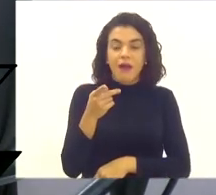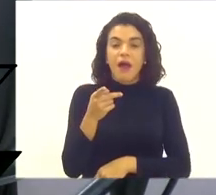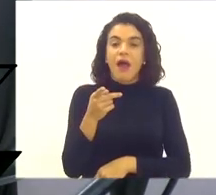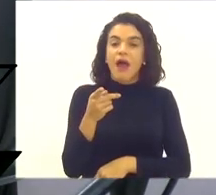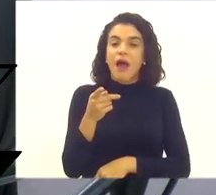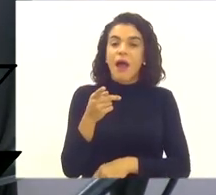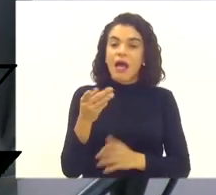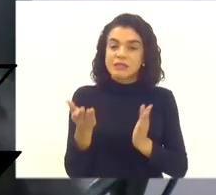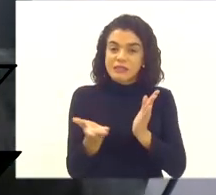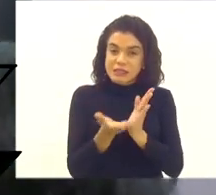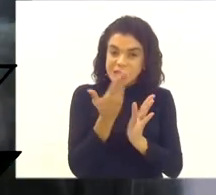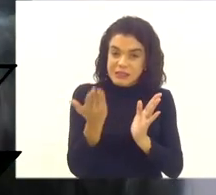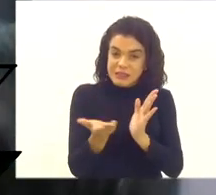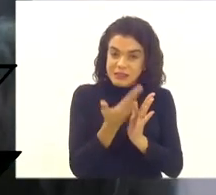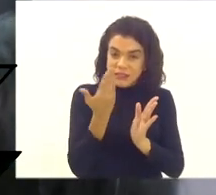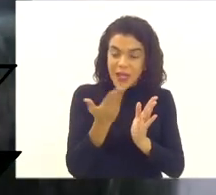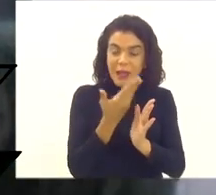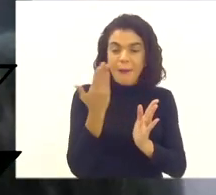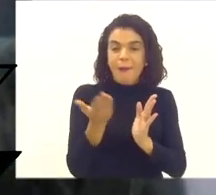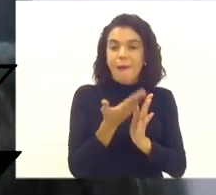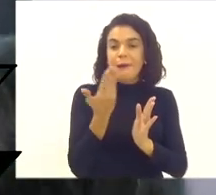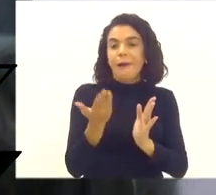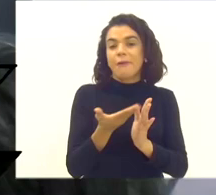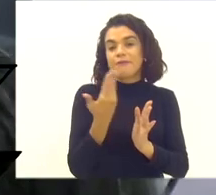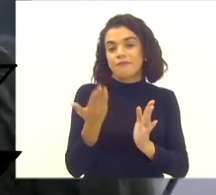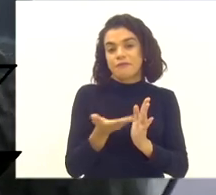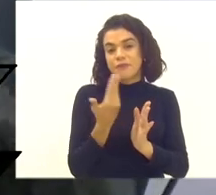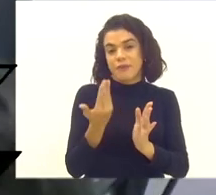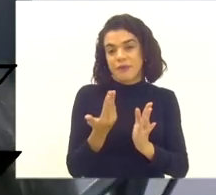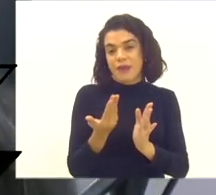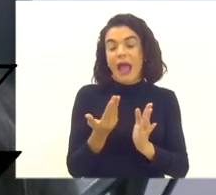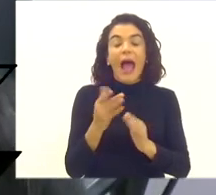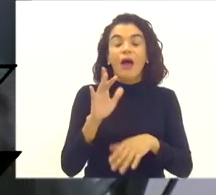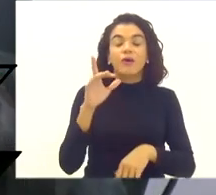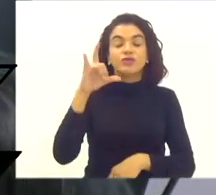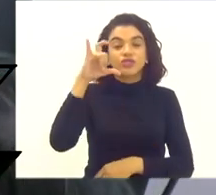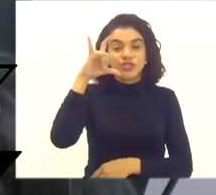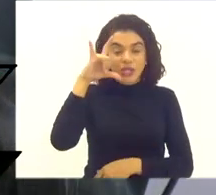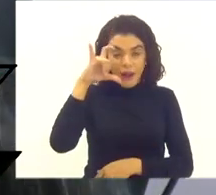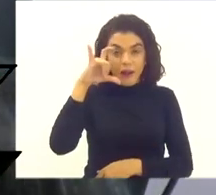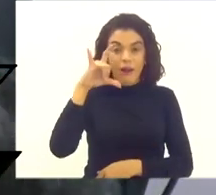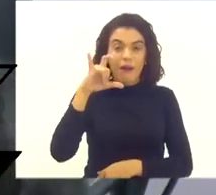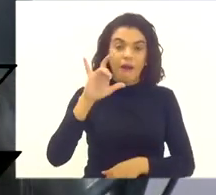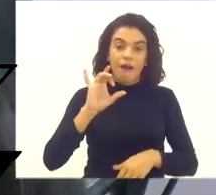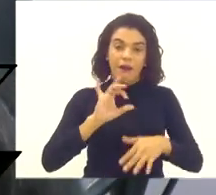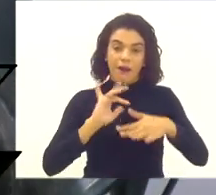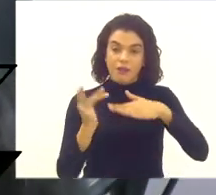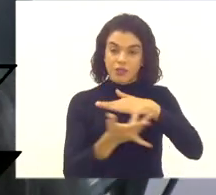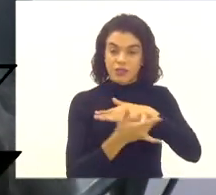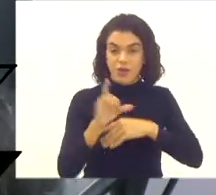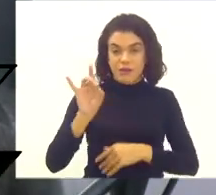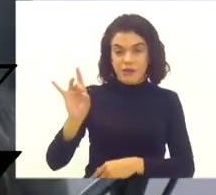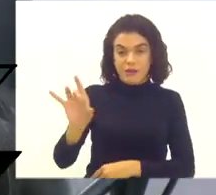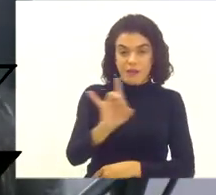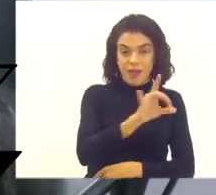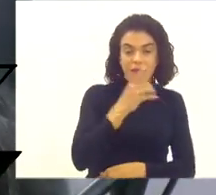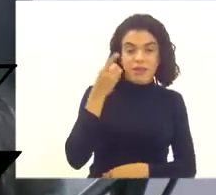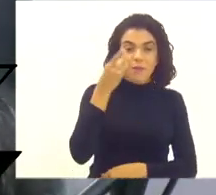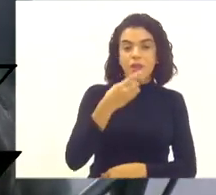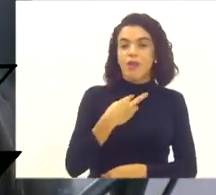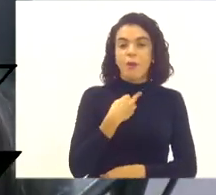as páginas dos parlamentares não possam ser monetizados eu acho que isso é uma forma de coibir